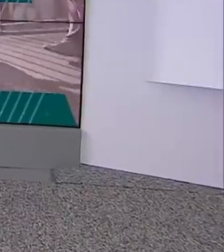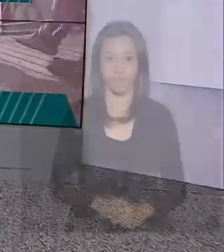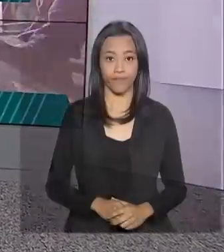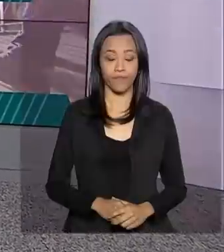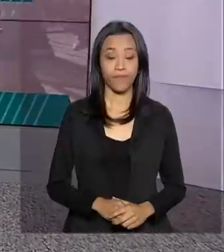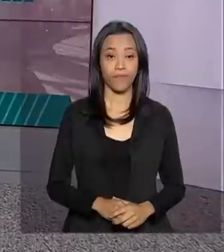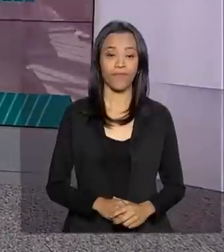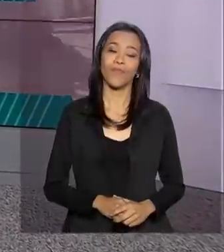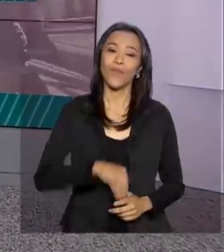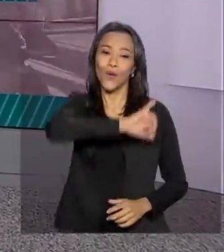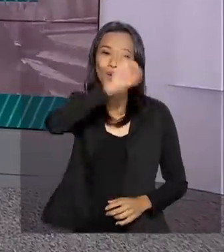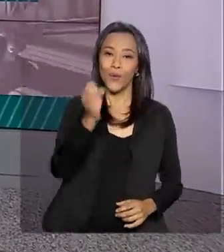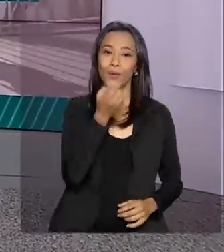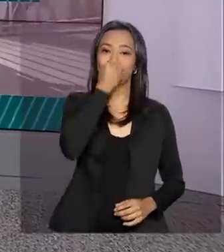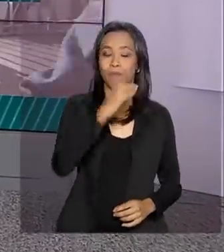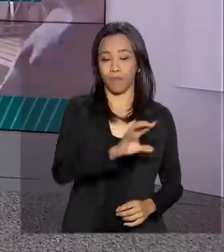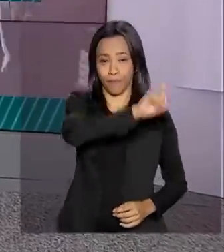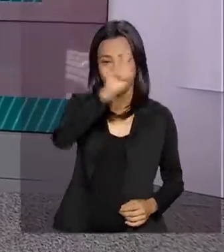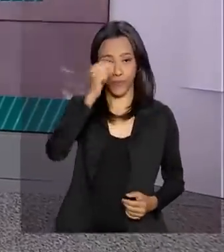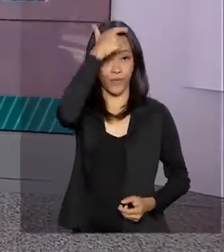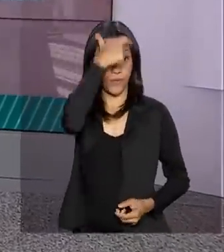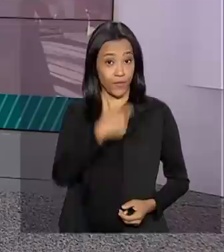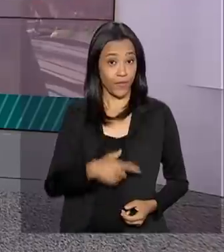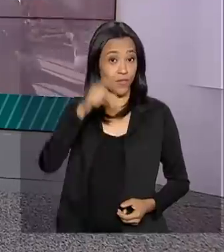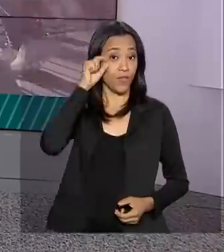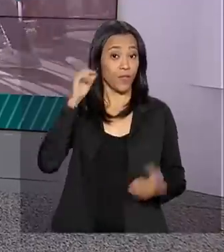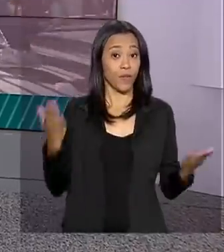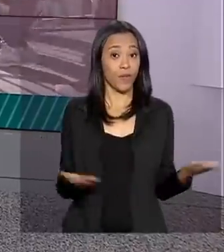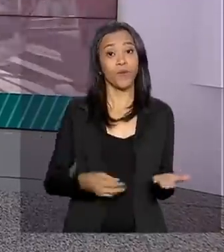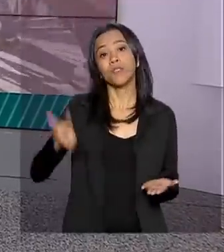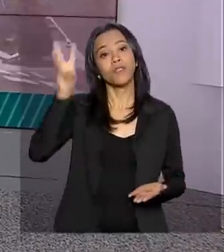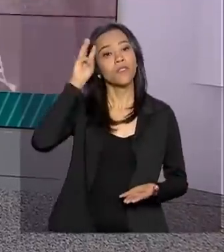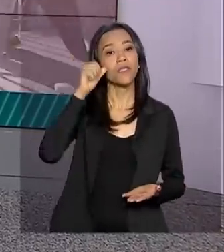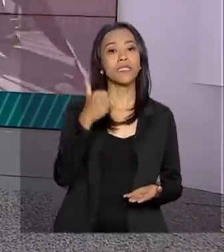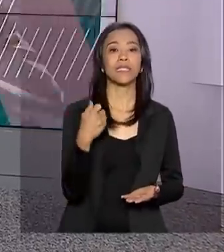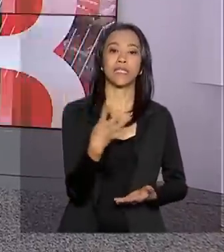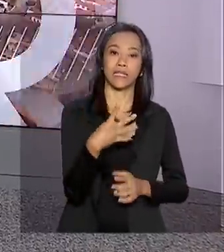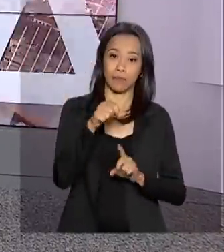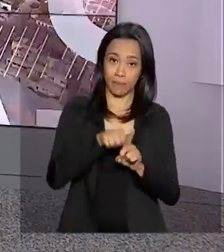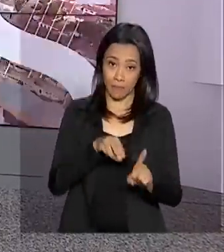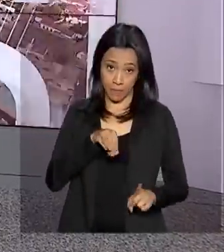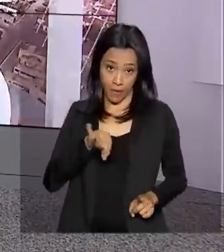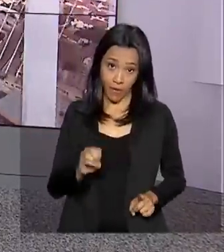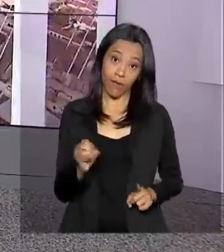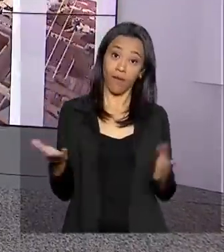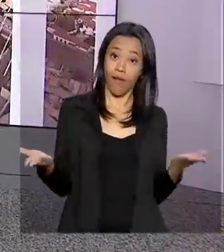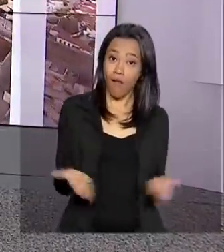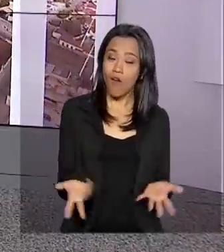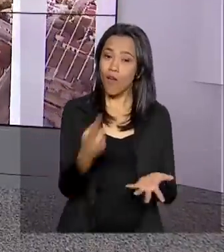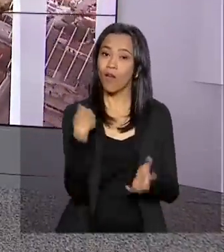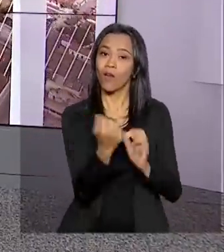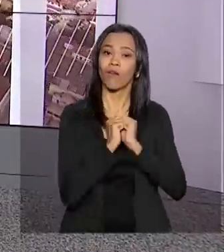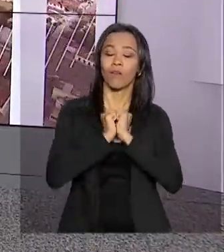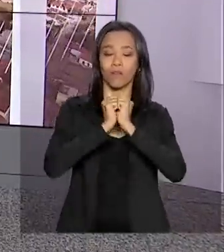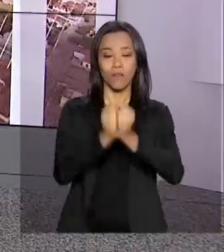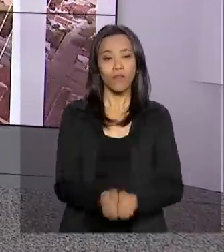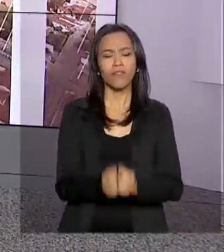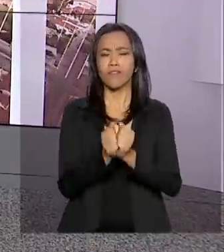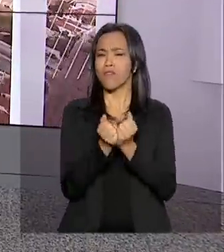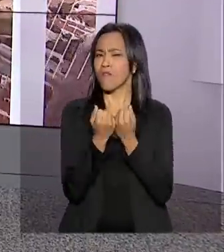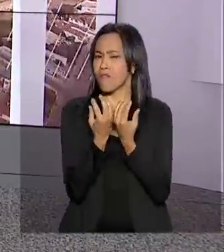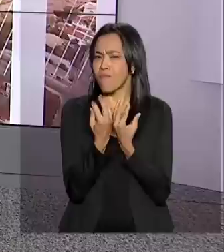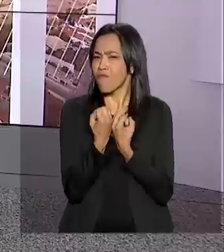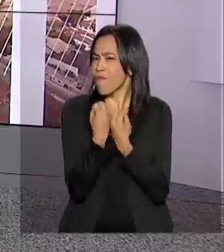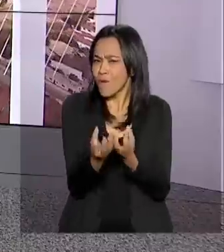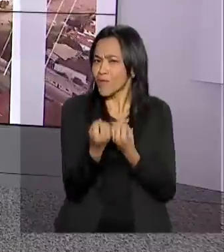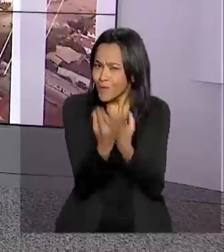o latão um dia eu sou o cara bate hoje é terça-feira 14 de maio a partir de agora estamos juntos no brasil em dia com muita informação